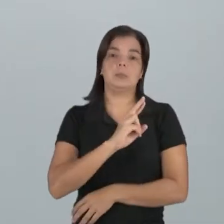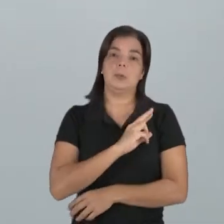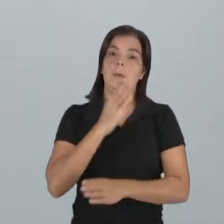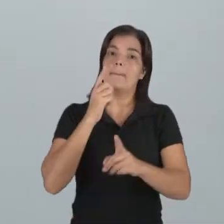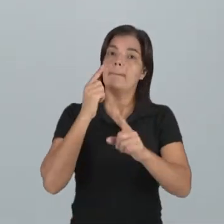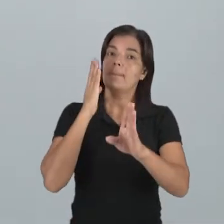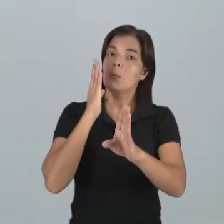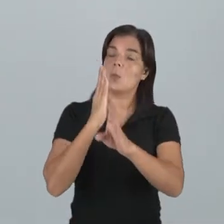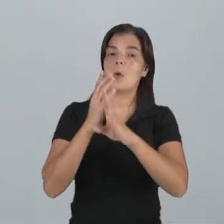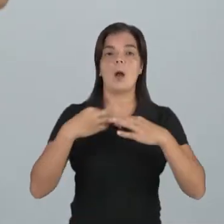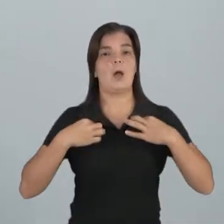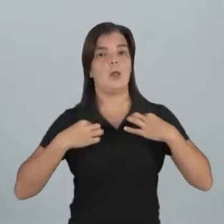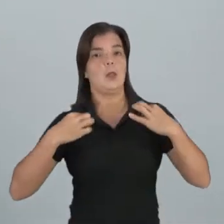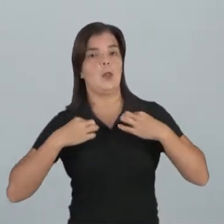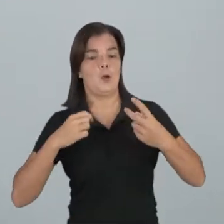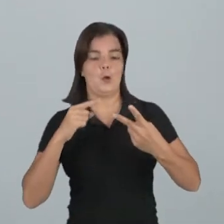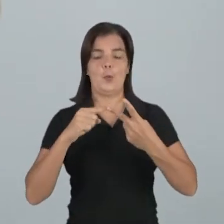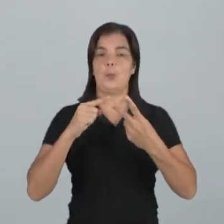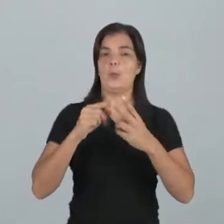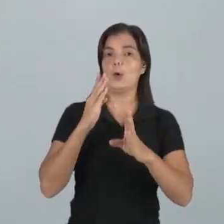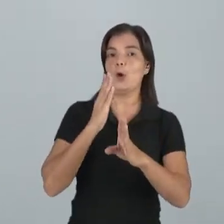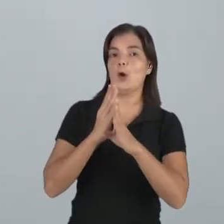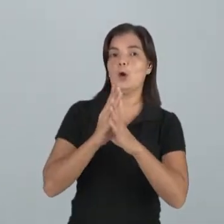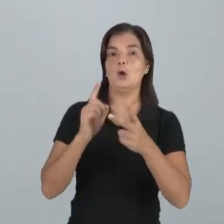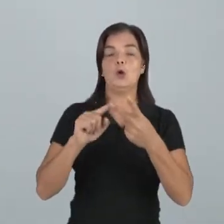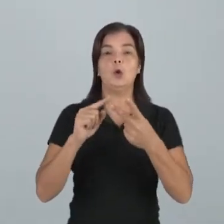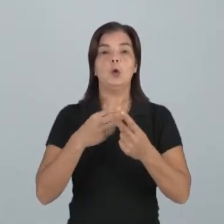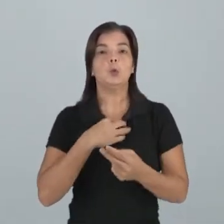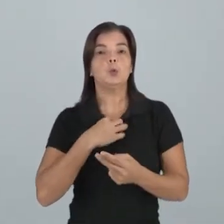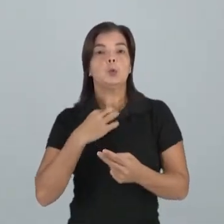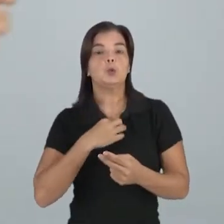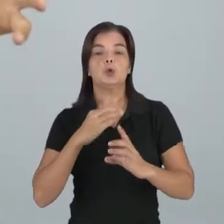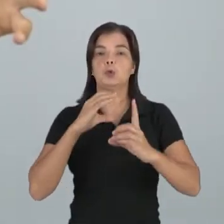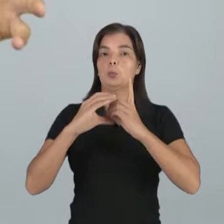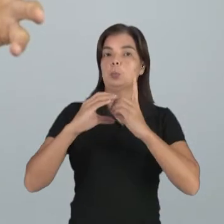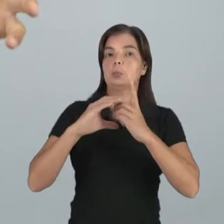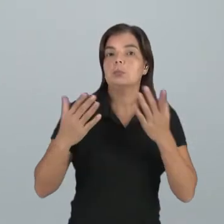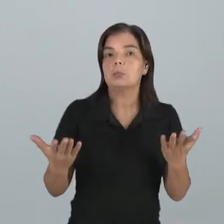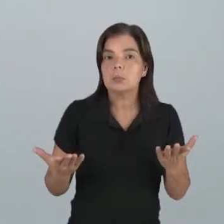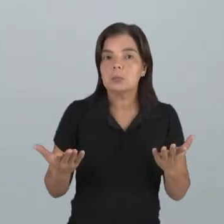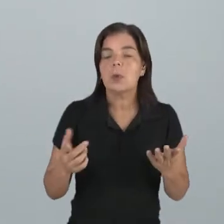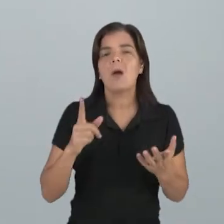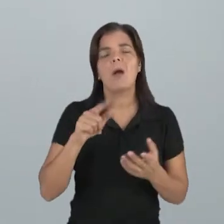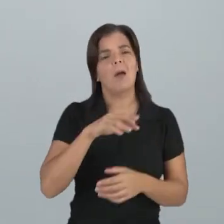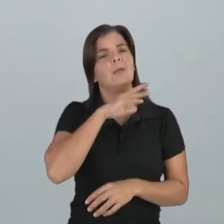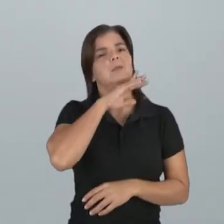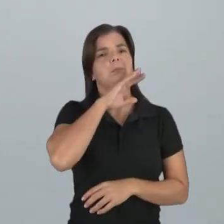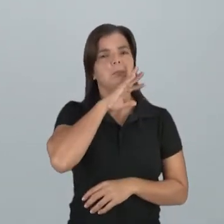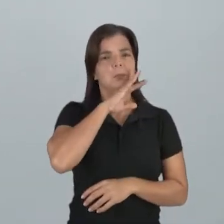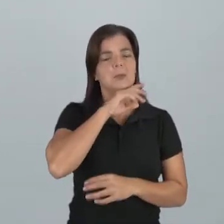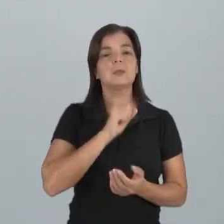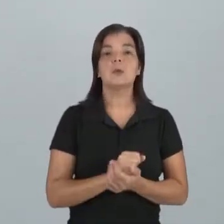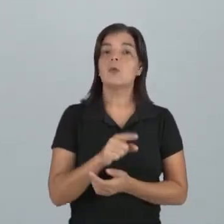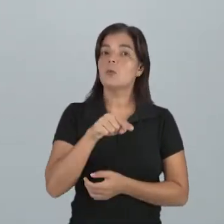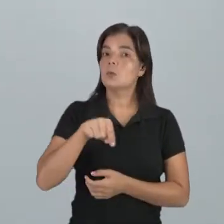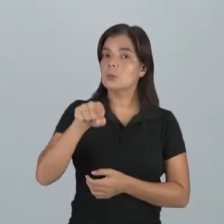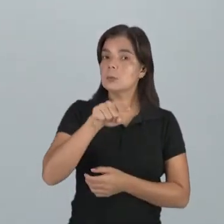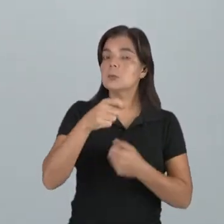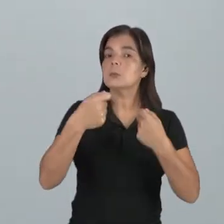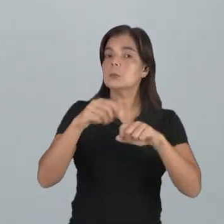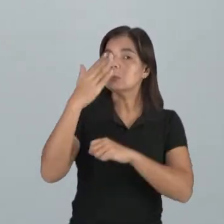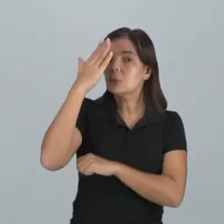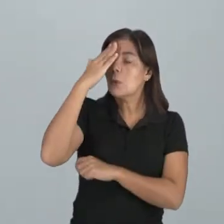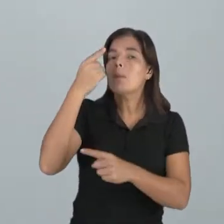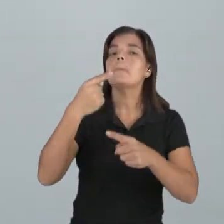por causa da roupa, por causa das vestes, por causa do tipo de culto. Isso é muito ruim. Você tem que